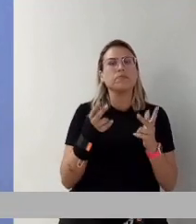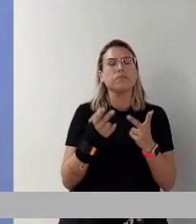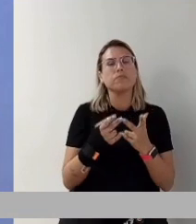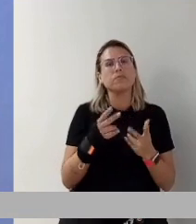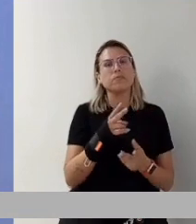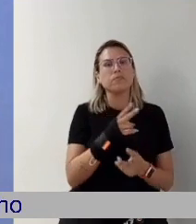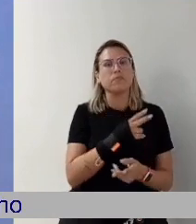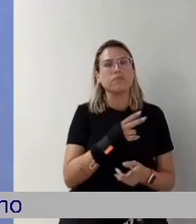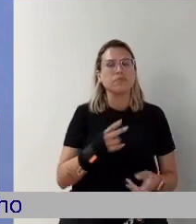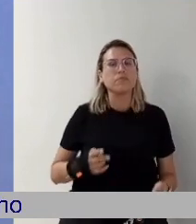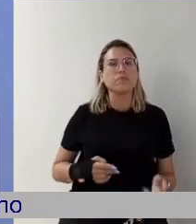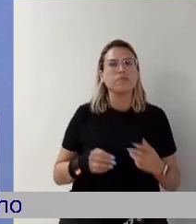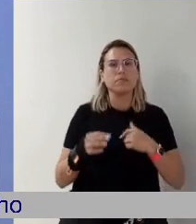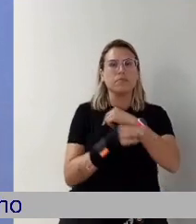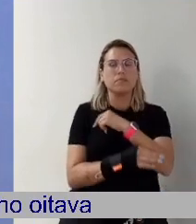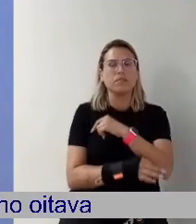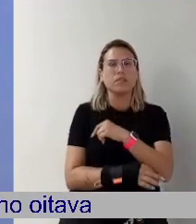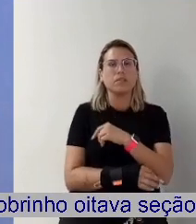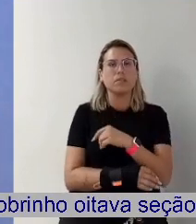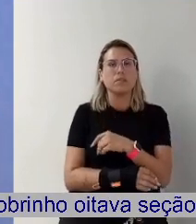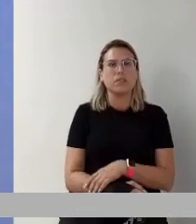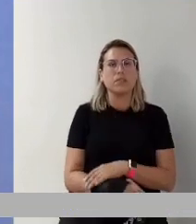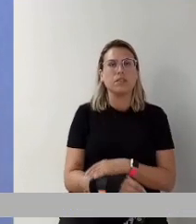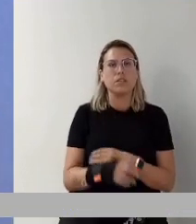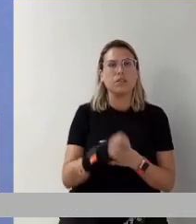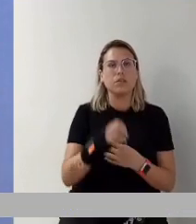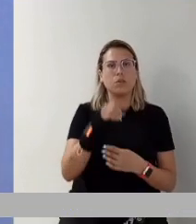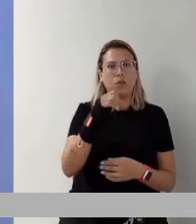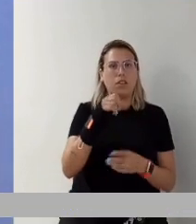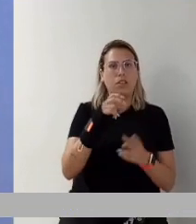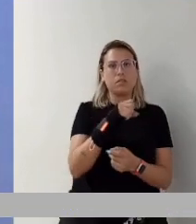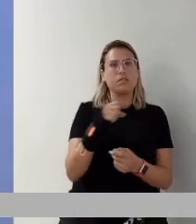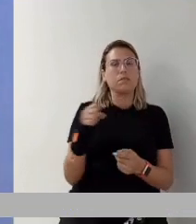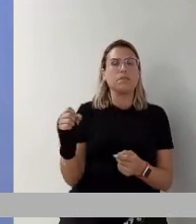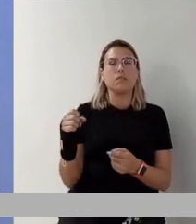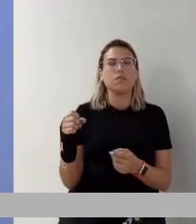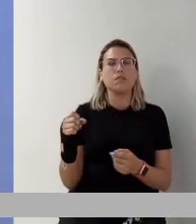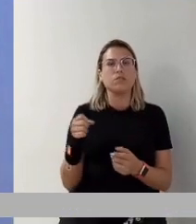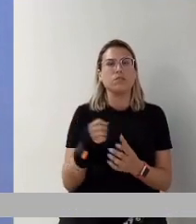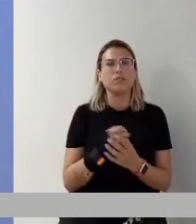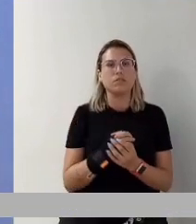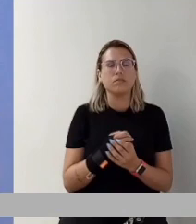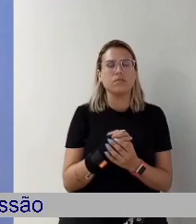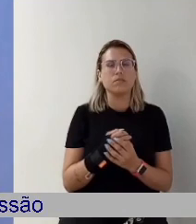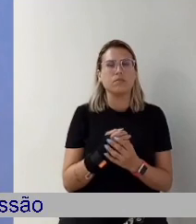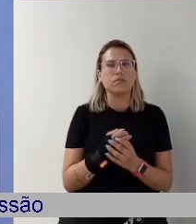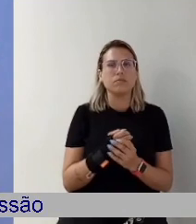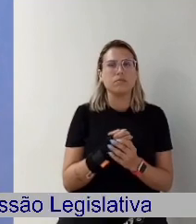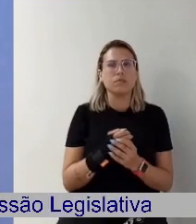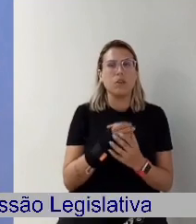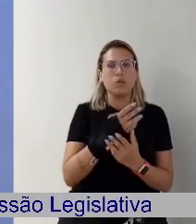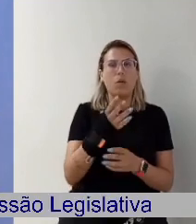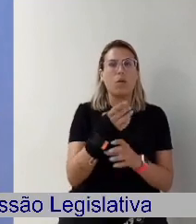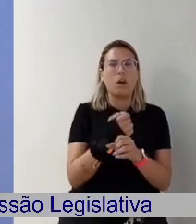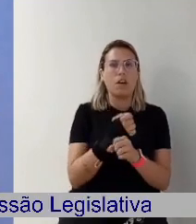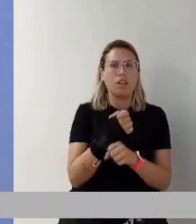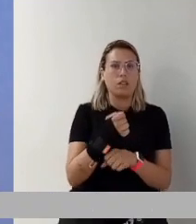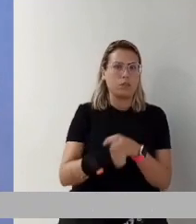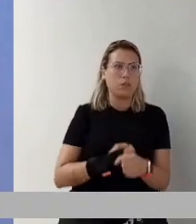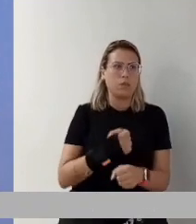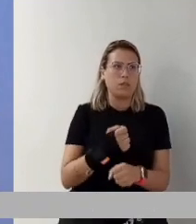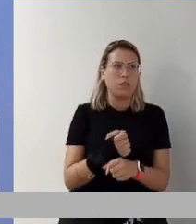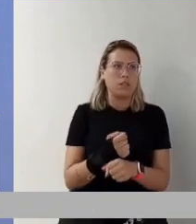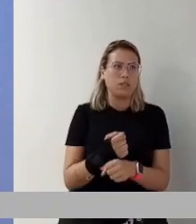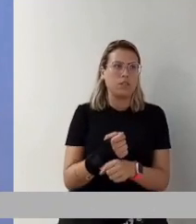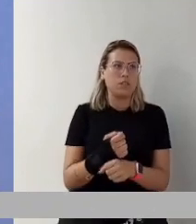sobrinho oitava sessão ordinária do primeiro período da quarta sessão Legislativa da 16ª